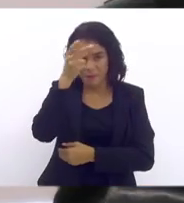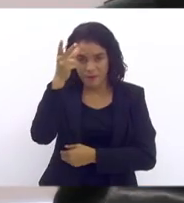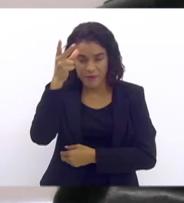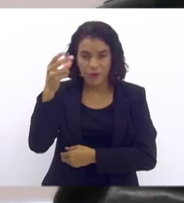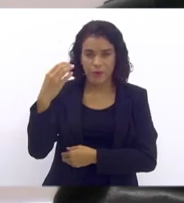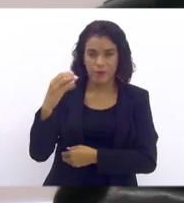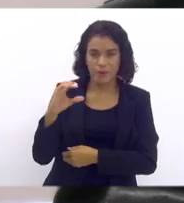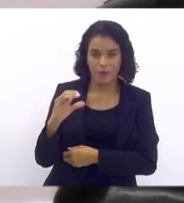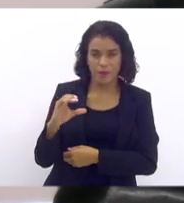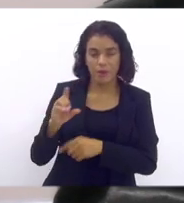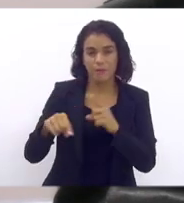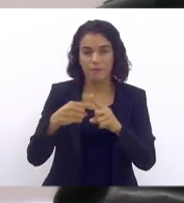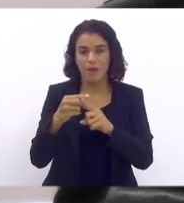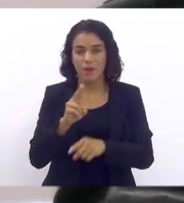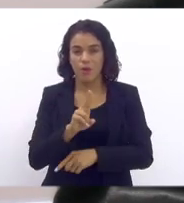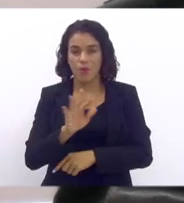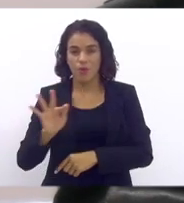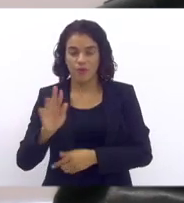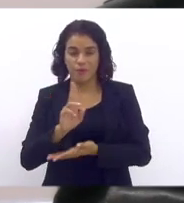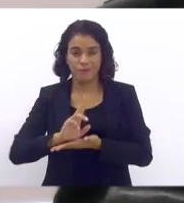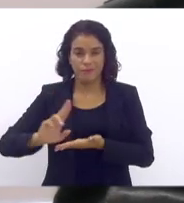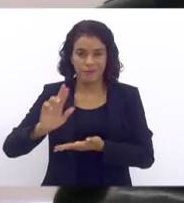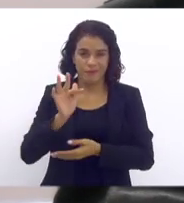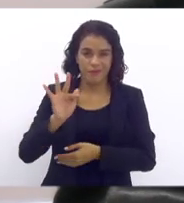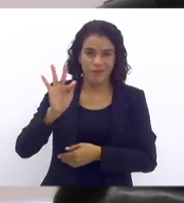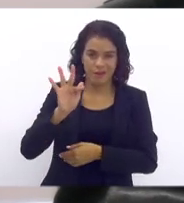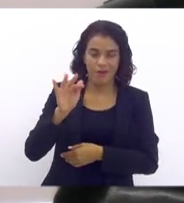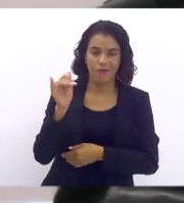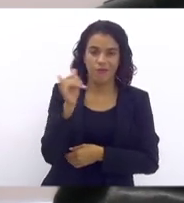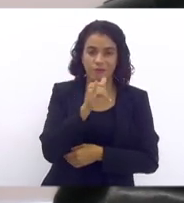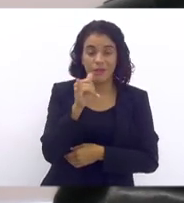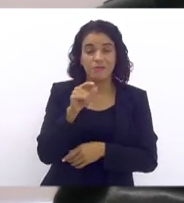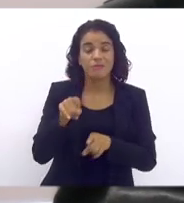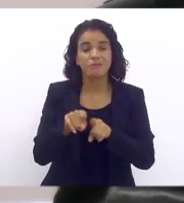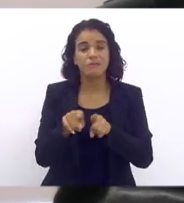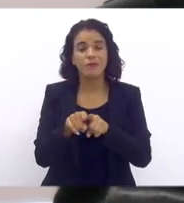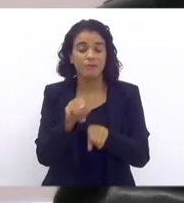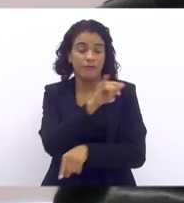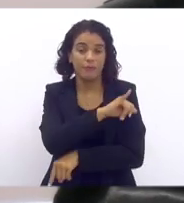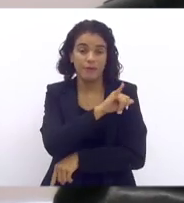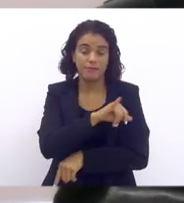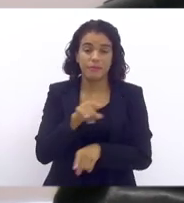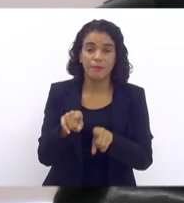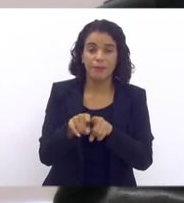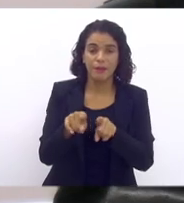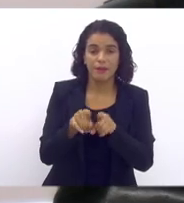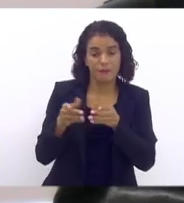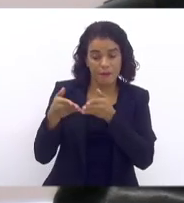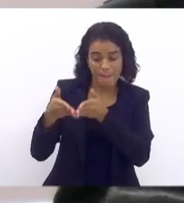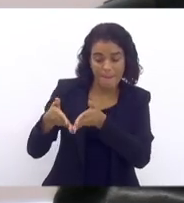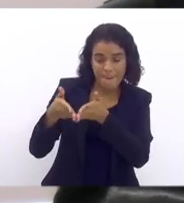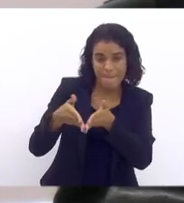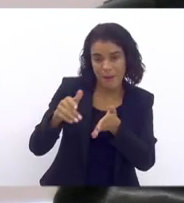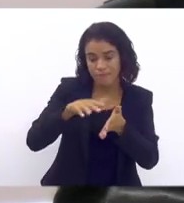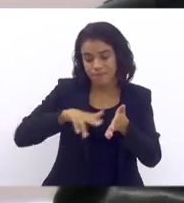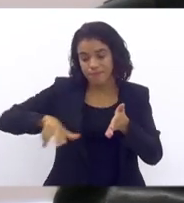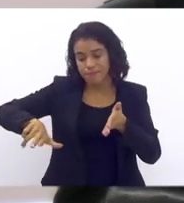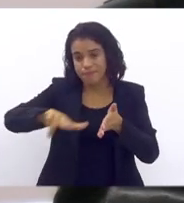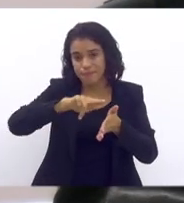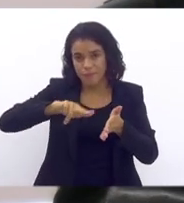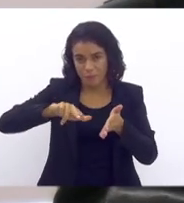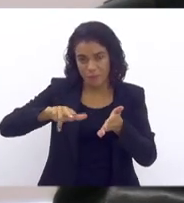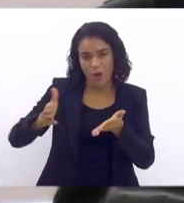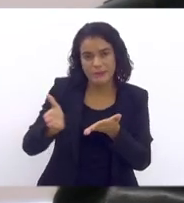de de Niterói e com a uf esses estudos todos que foram feitos foram realizados dizendo que essas embarca essas embarcações podem ser